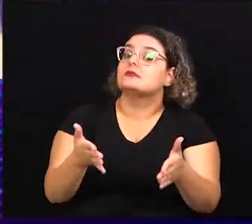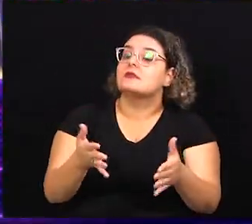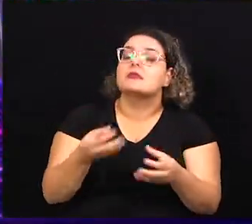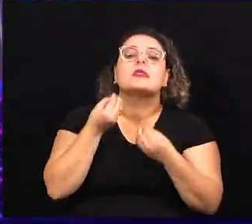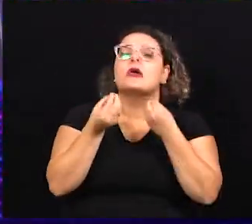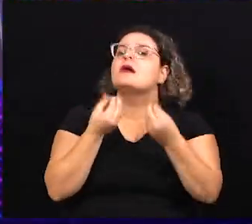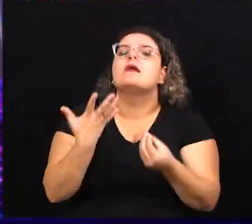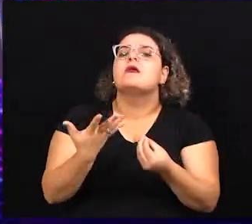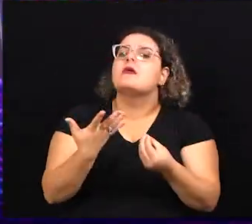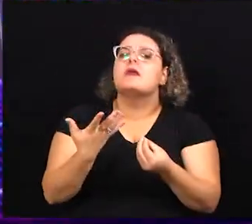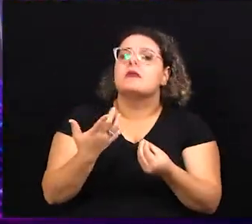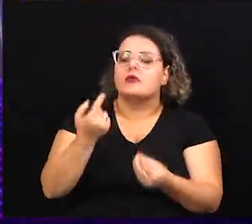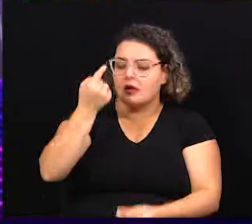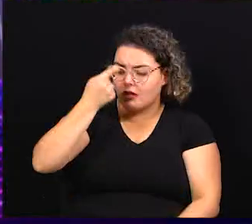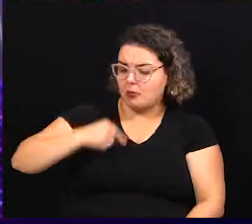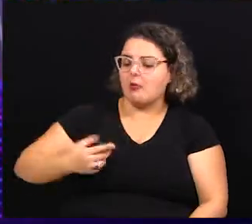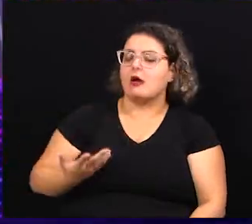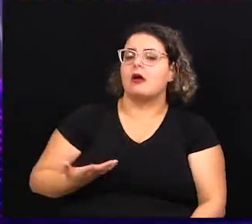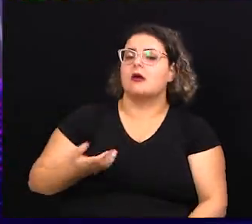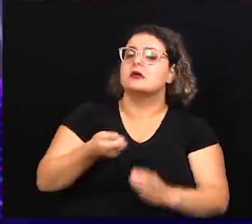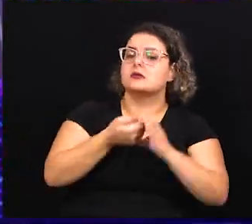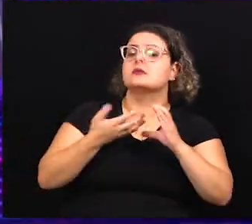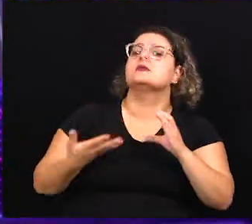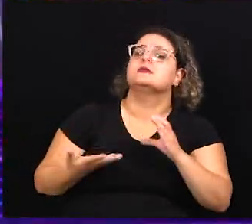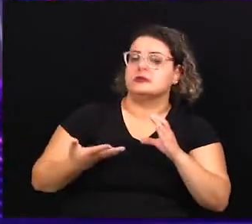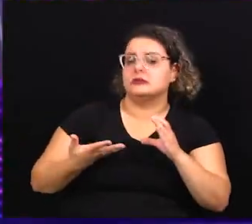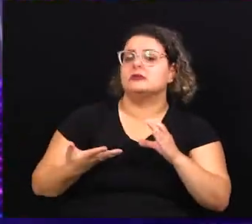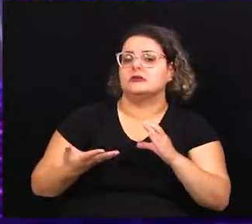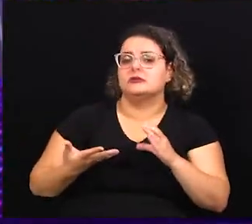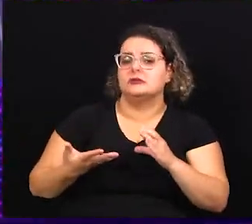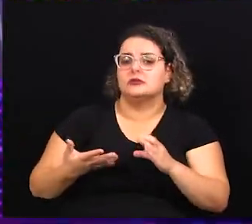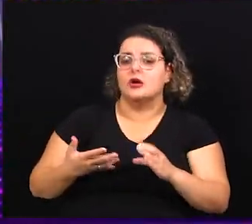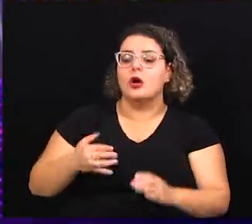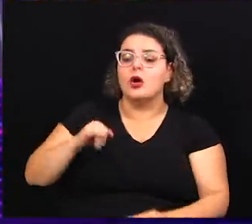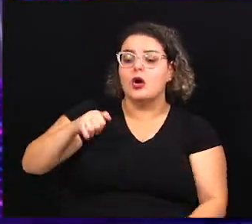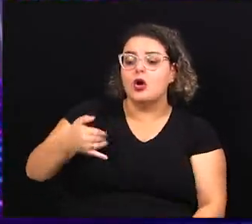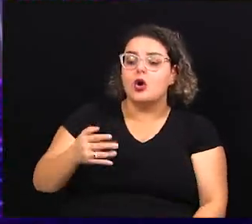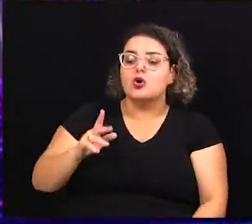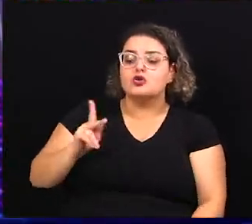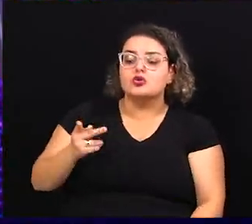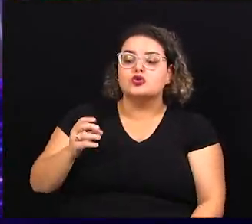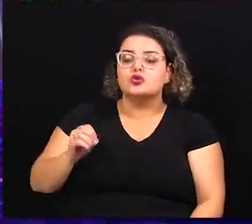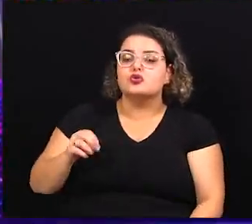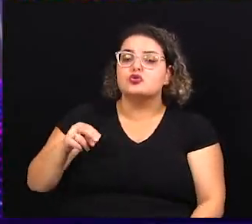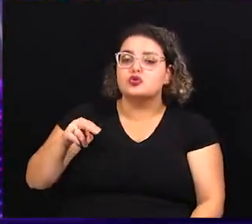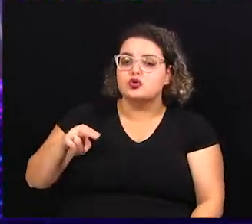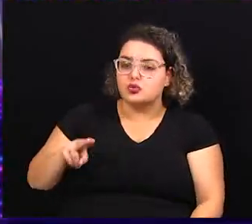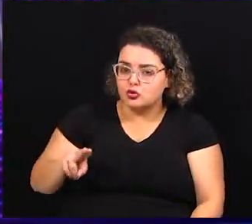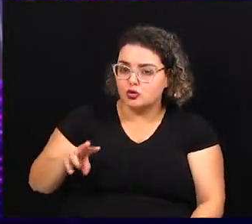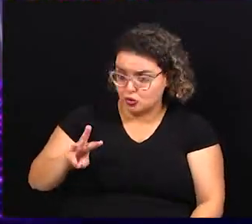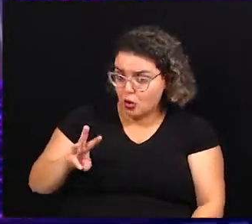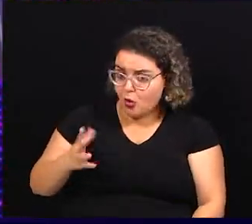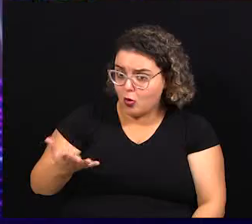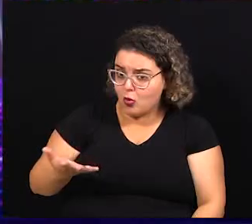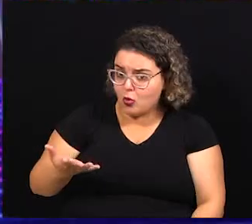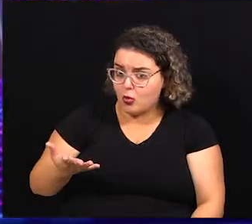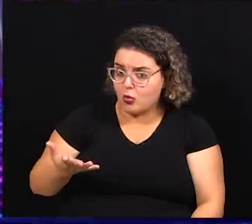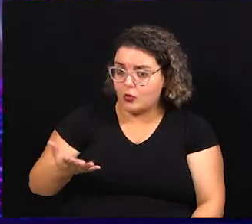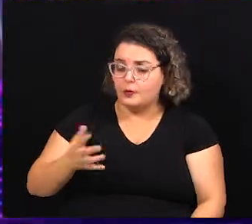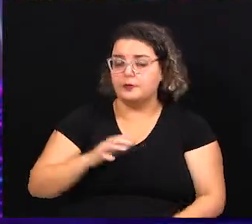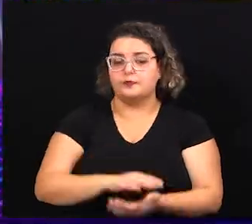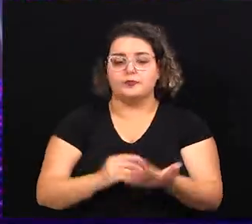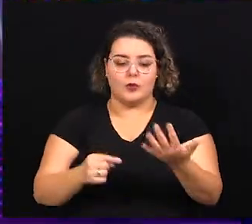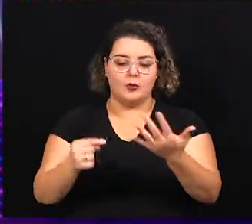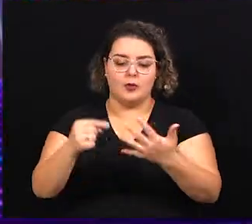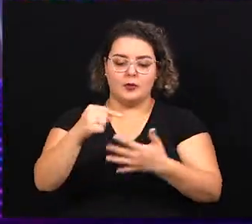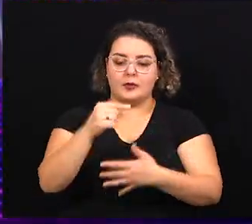nesse momento, eu peguei como que seria a personalidade de um zumbi. O nome do protagonista é Joe. Aí eu peguei a inspiração até o